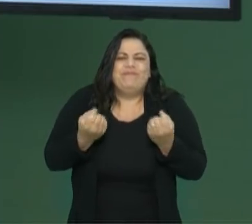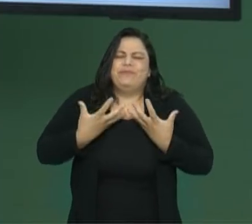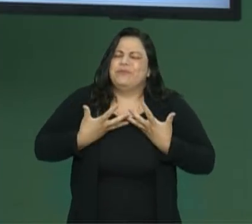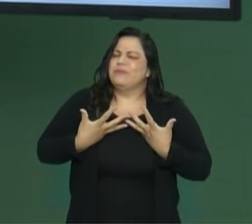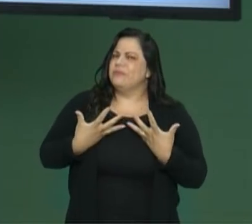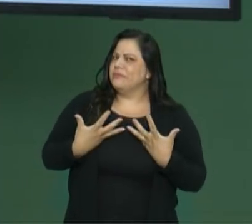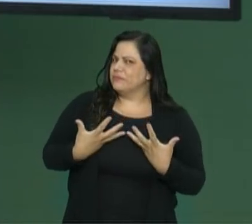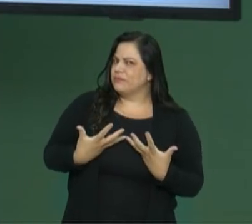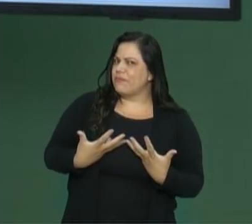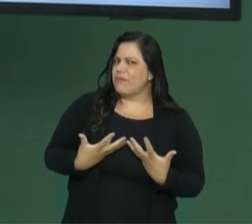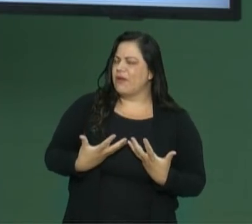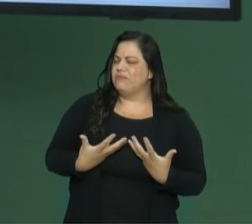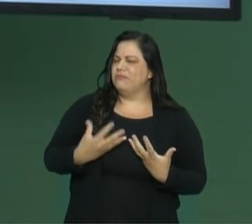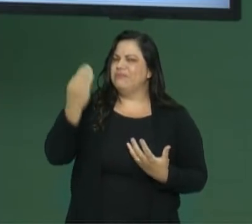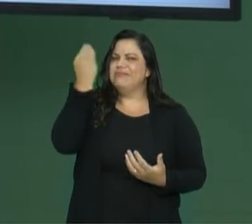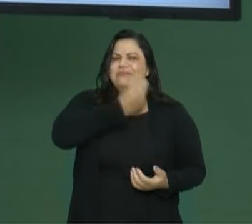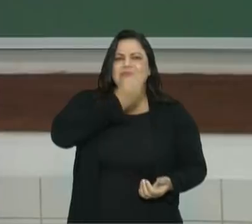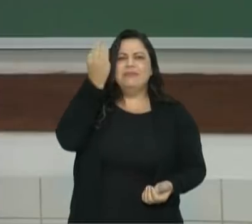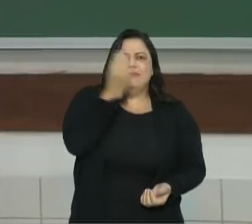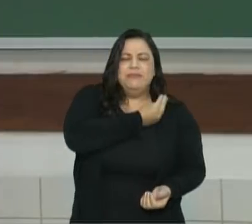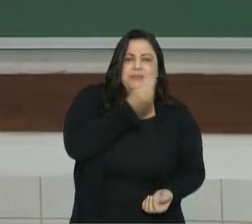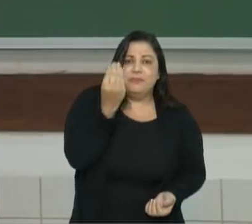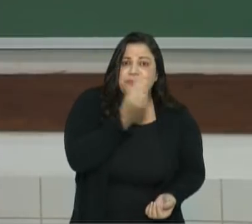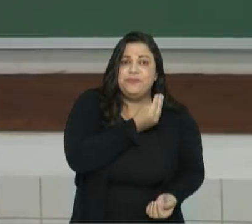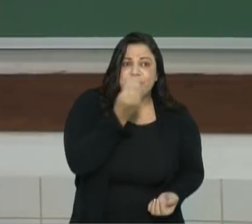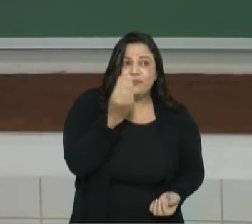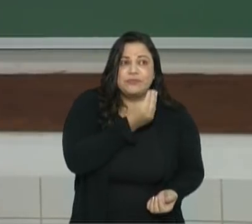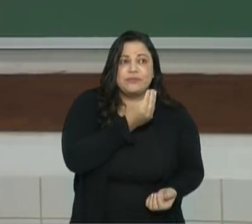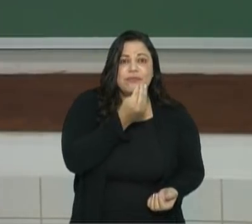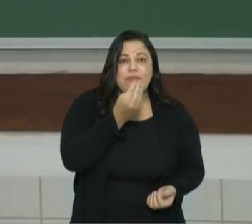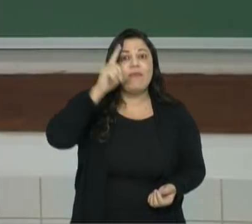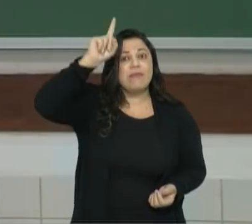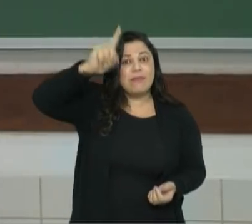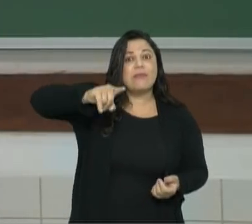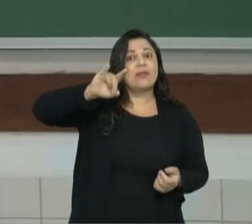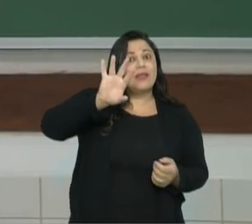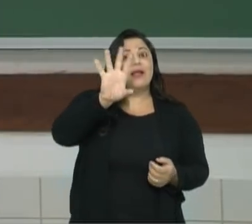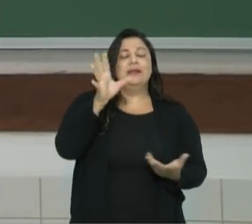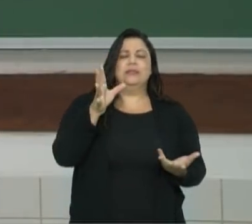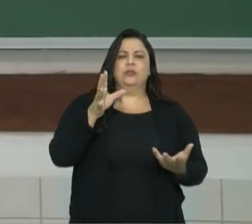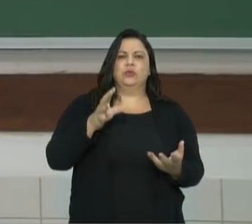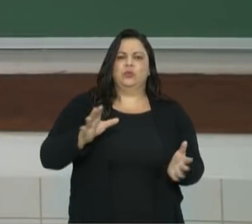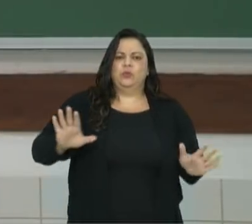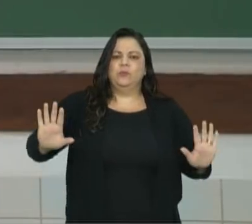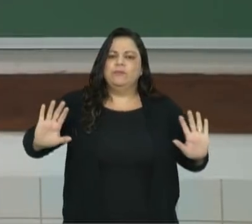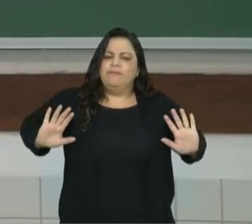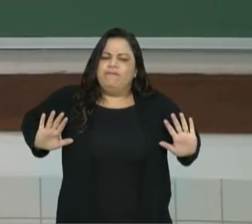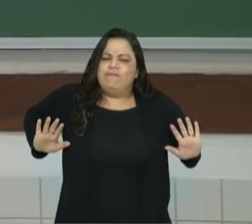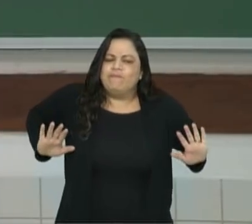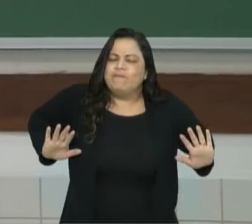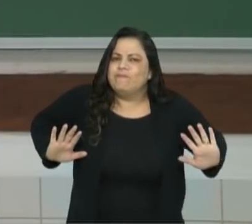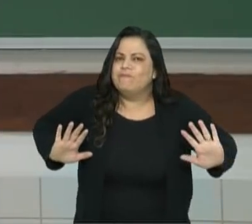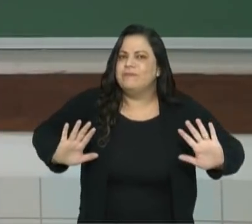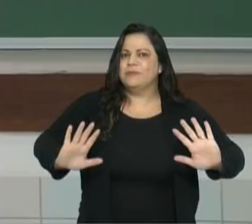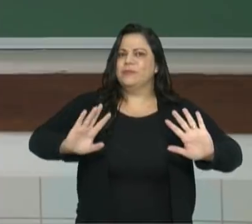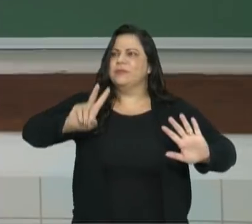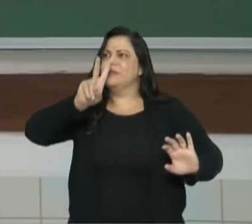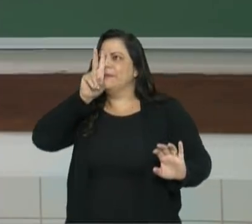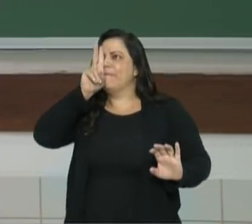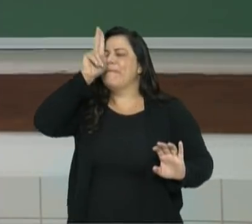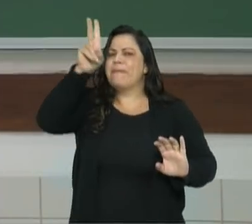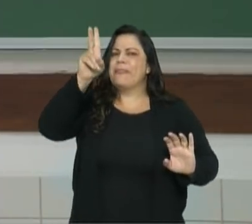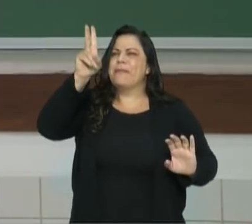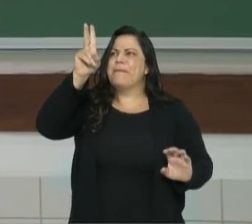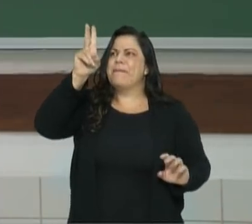a diminuir, começou a desmorecer o negócio. É isso que esse gráfico está representando. Você começou a dar aquele esforço danado e começou a dar